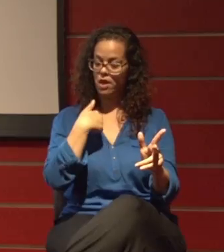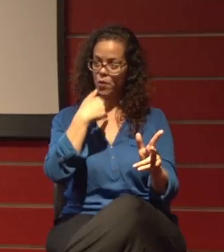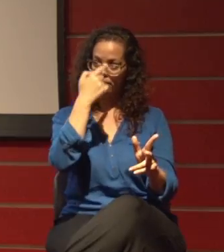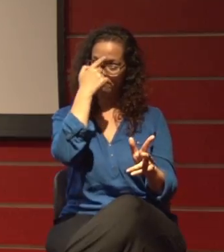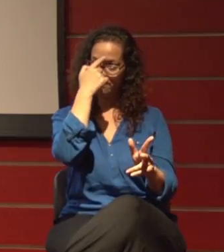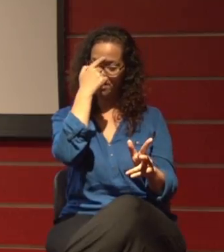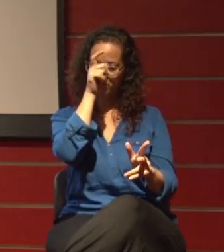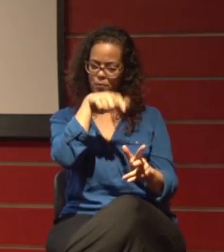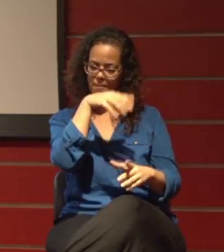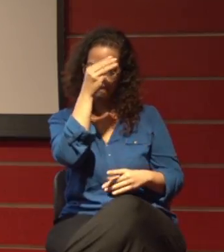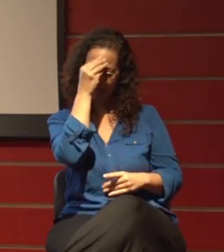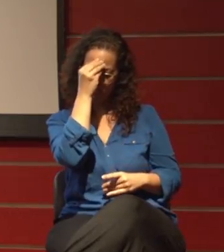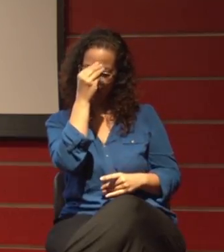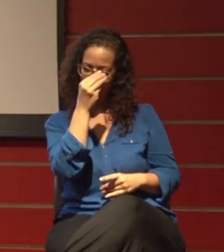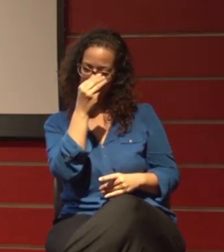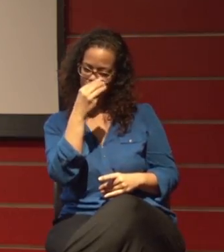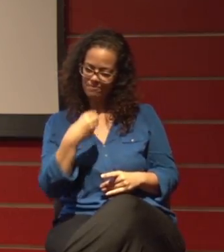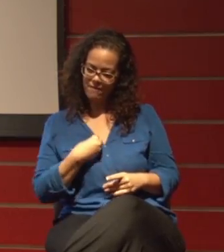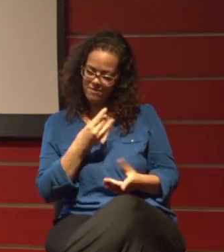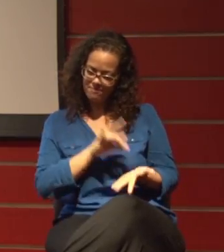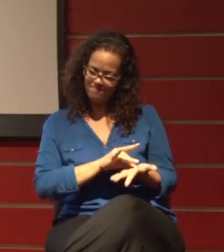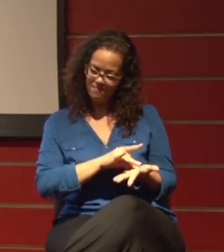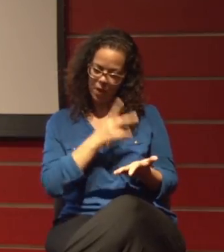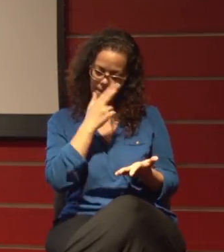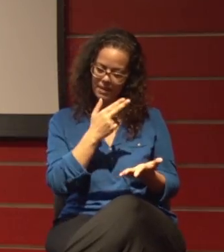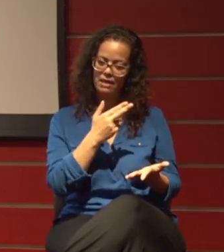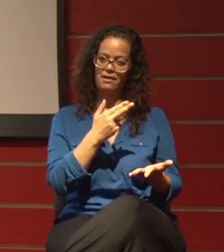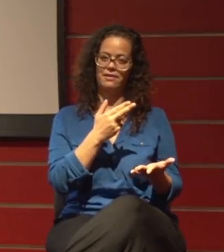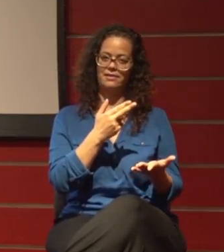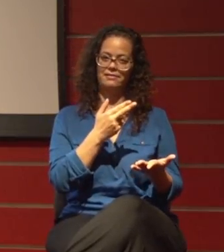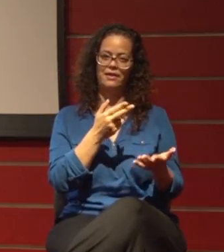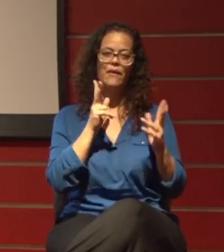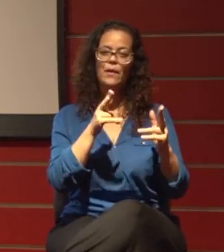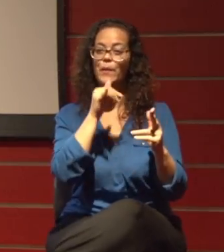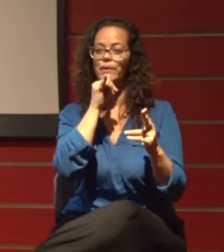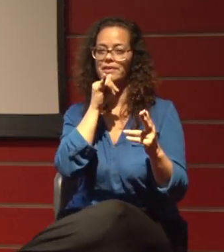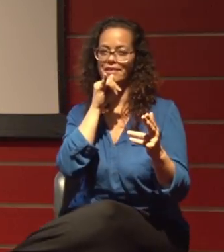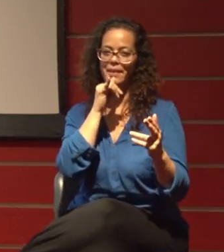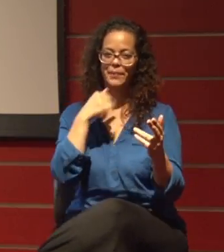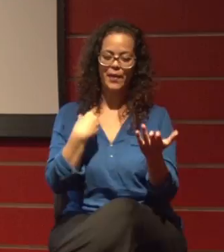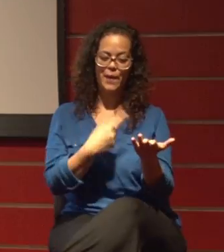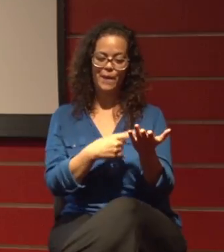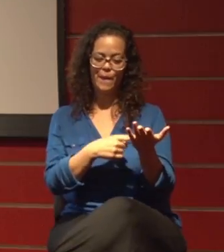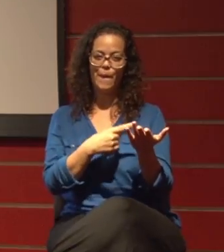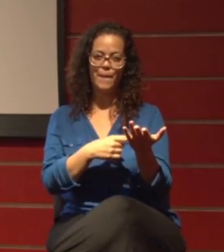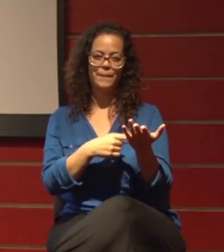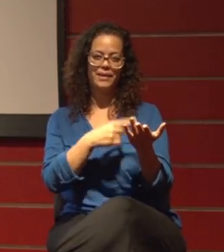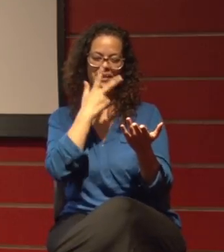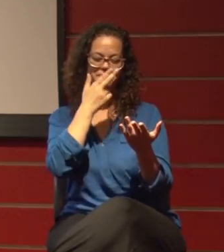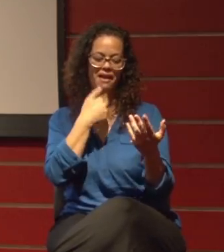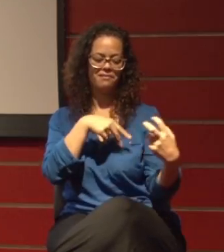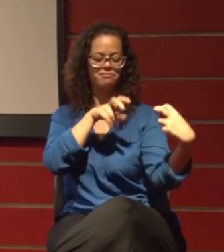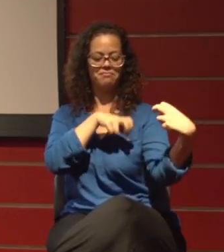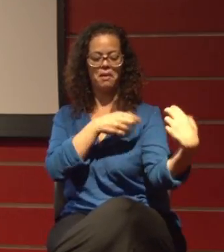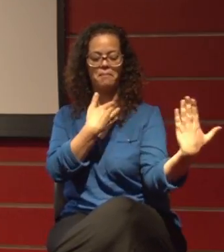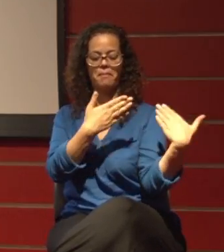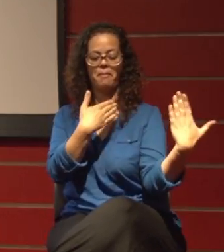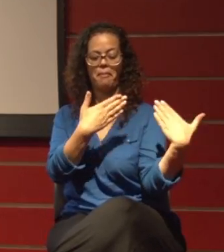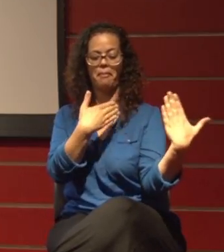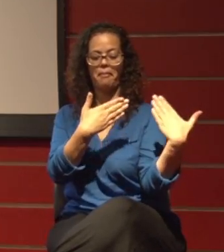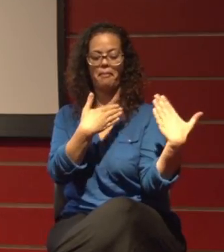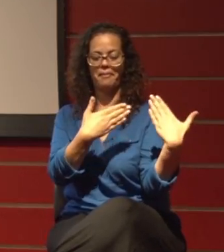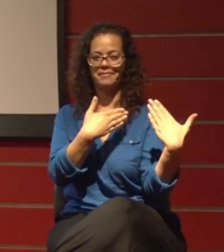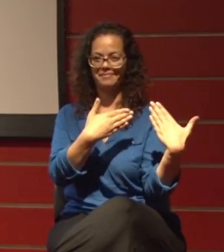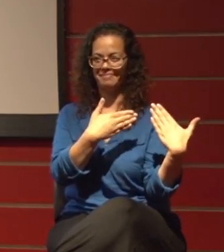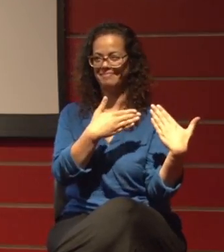É realmente bater sentar ali bater um papo né uma conversa às vezes coisa que eu faço às vezes quando Principalmente